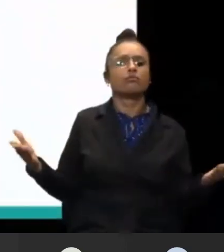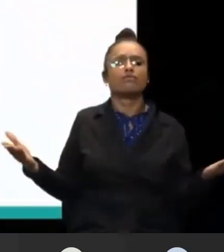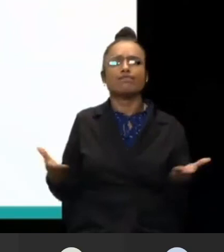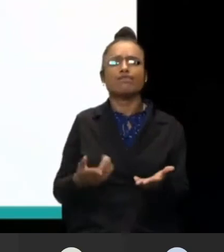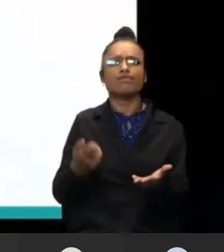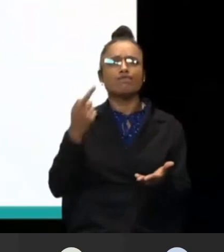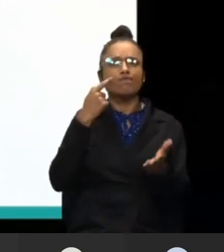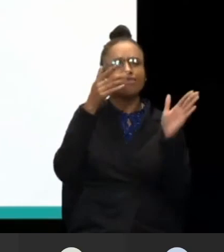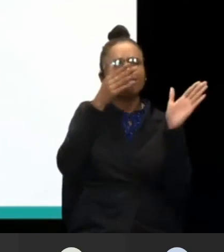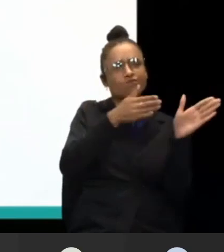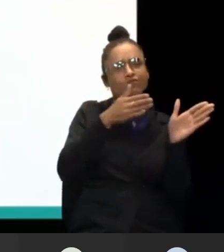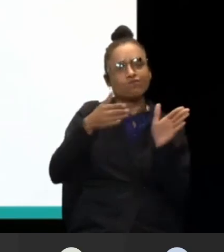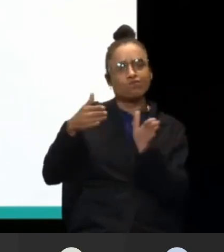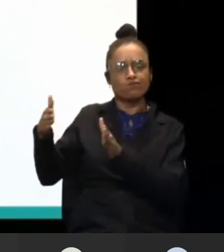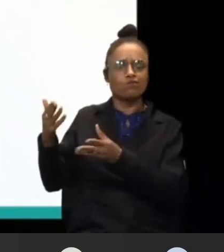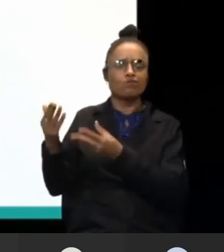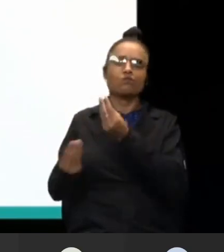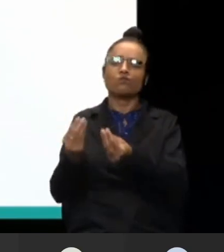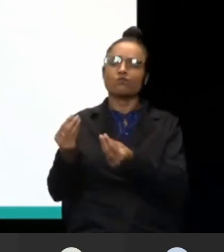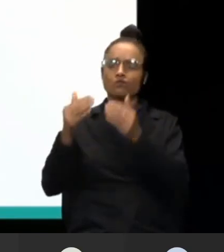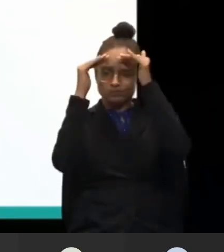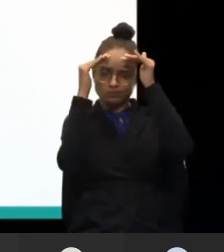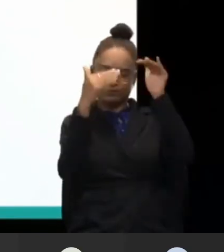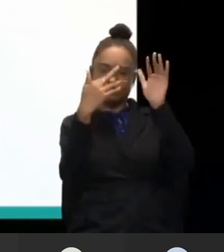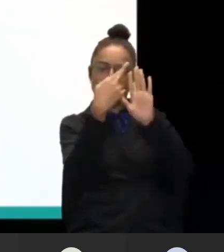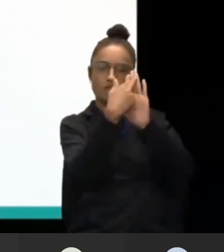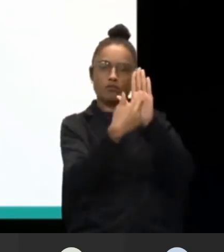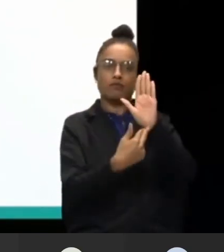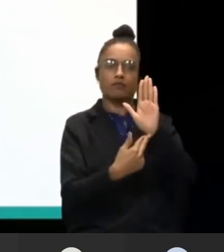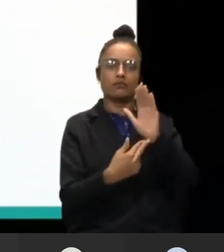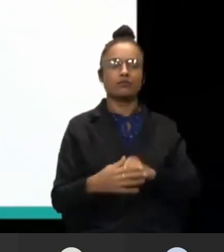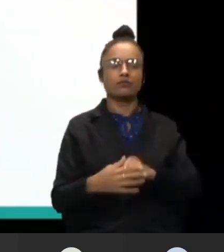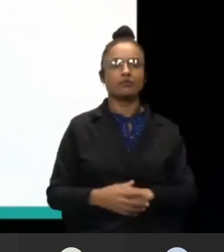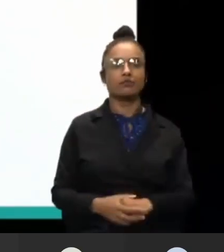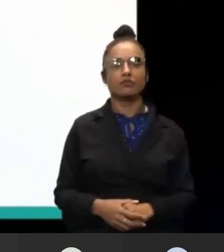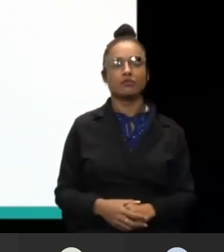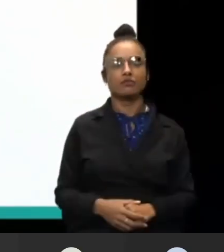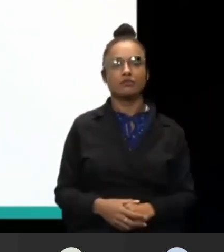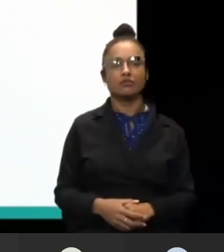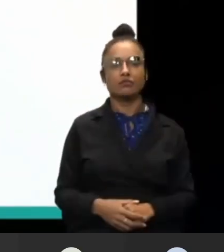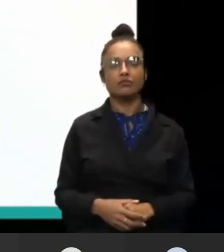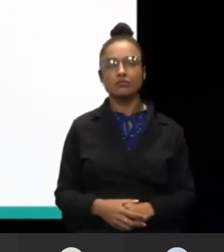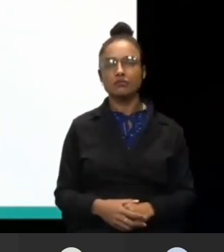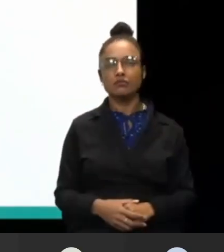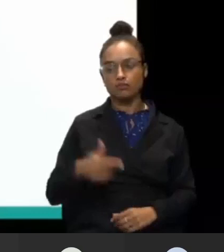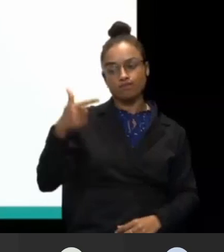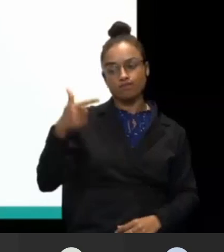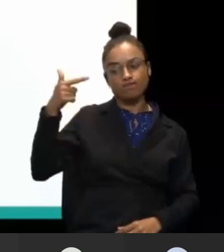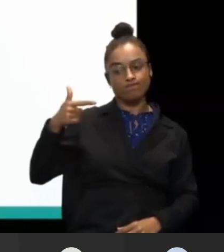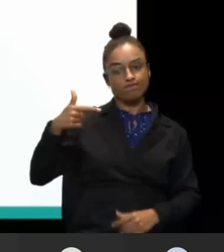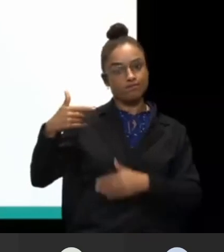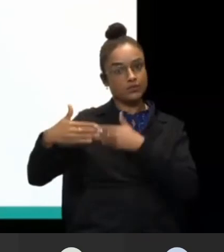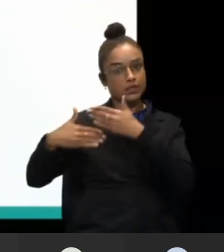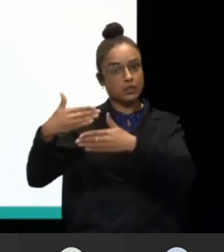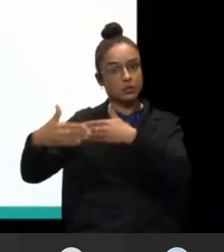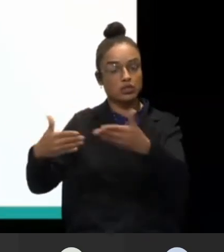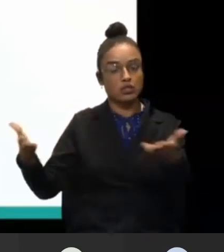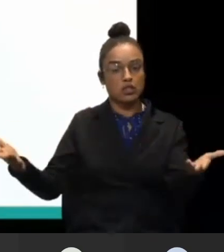os passos a serem realizados. Os passos a serem realizados nesse segundo